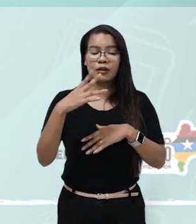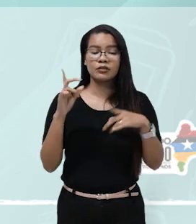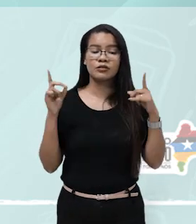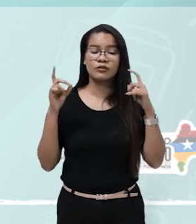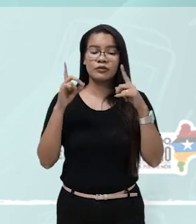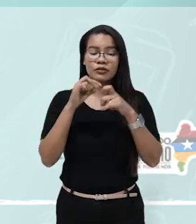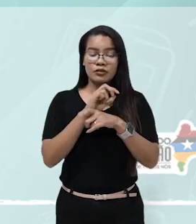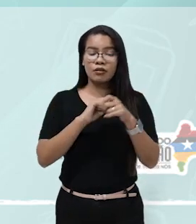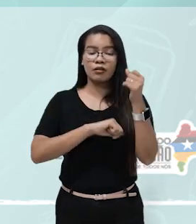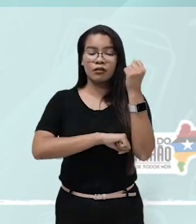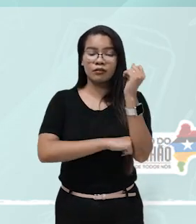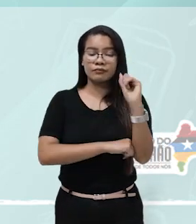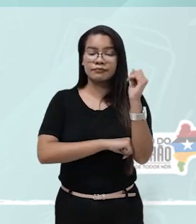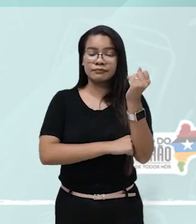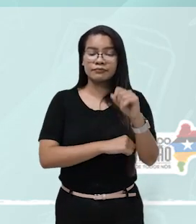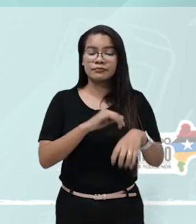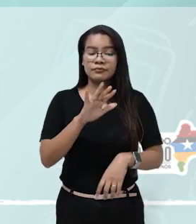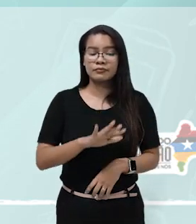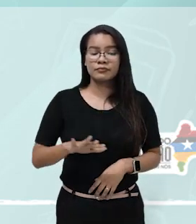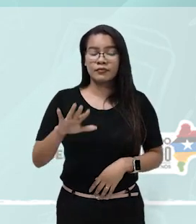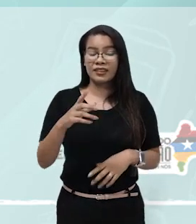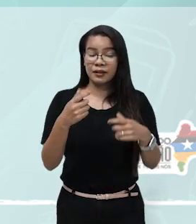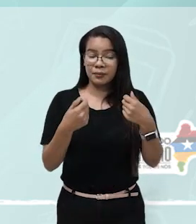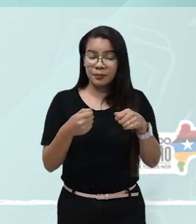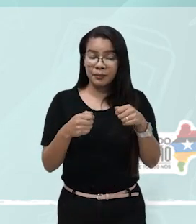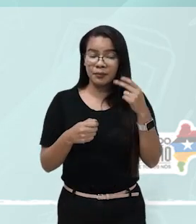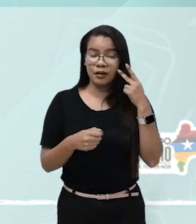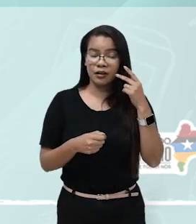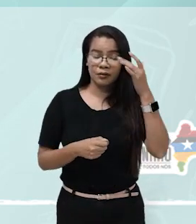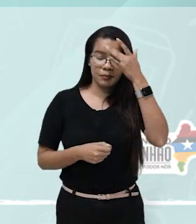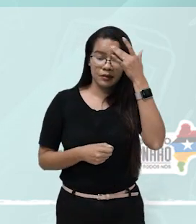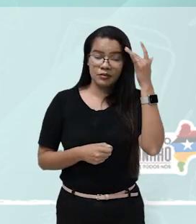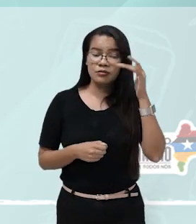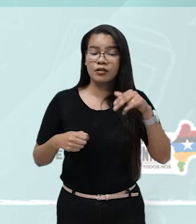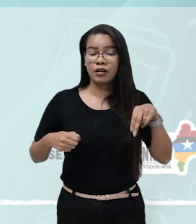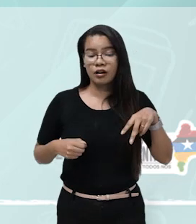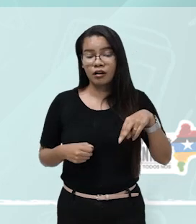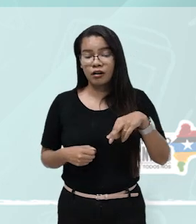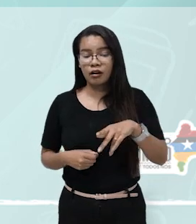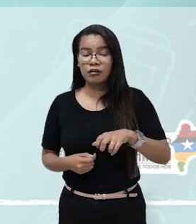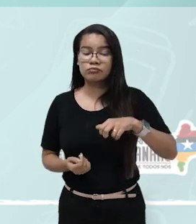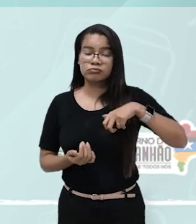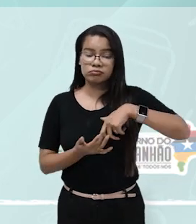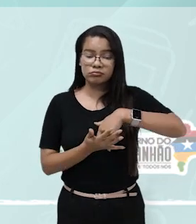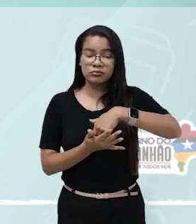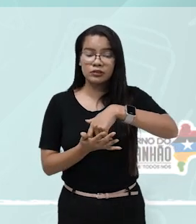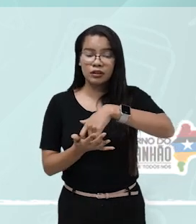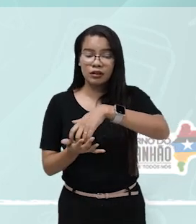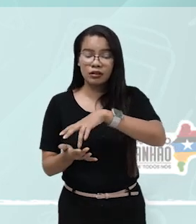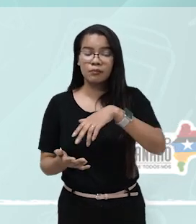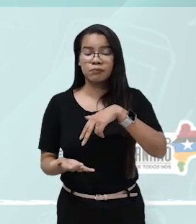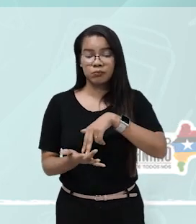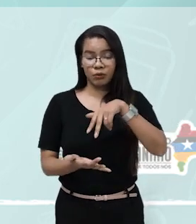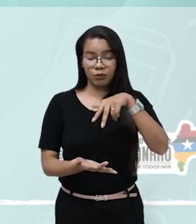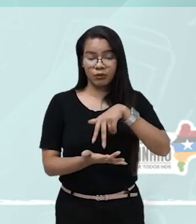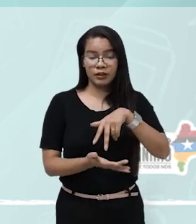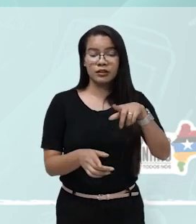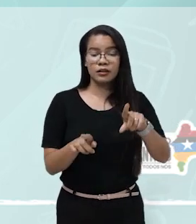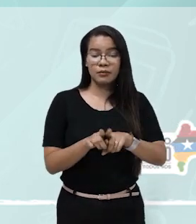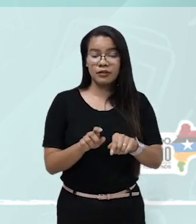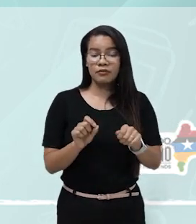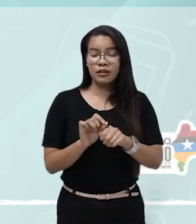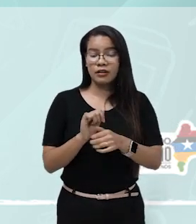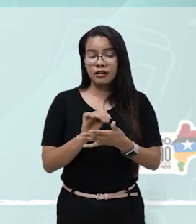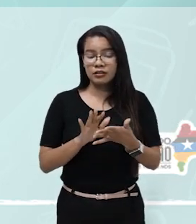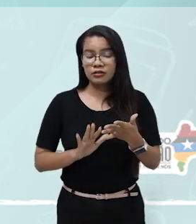A coordenação motora geral é essencial para que a pessoa andem, rastejem, pulem e façam